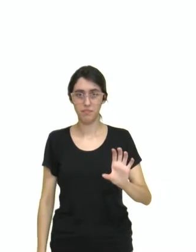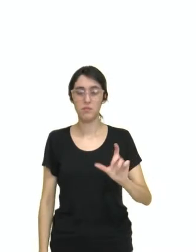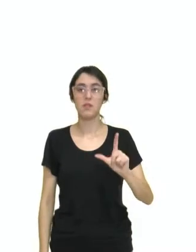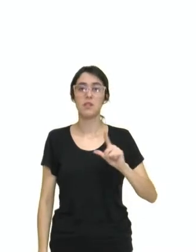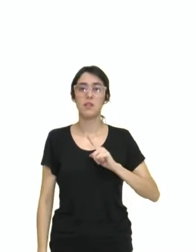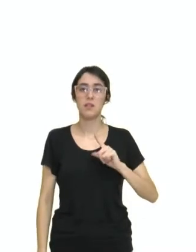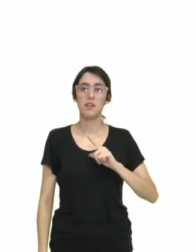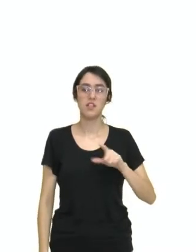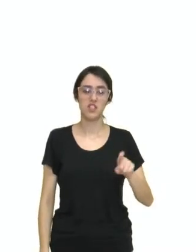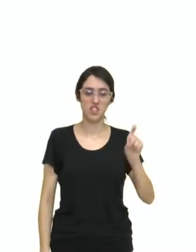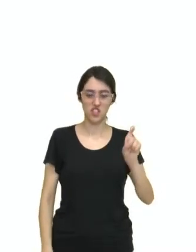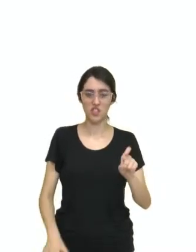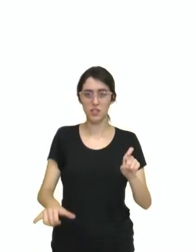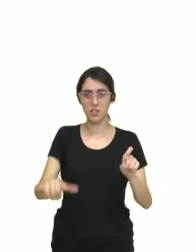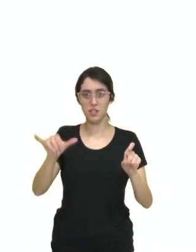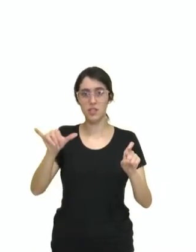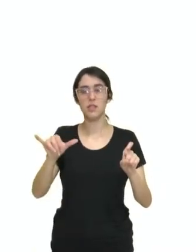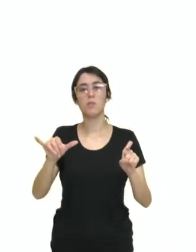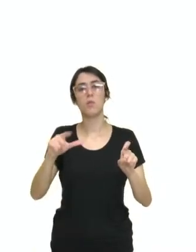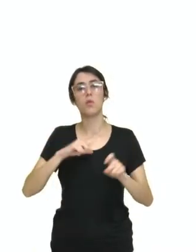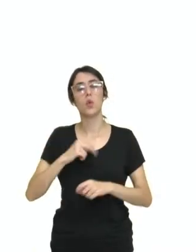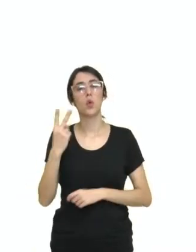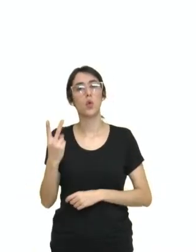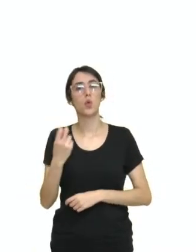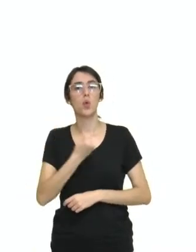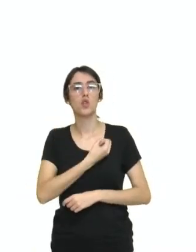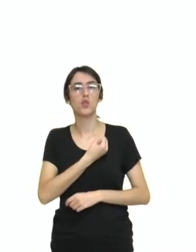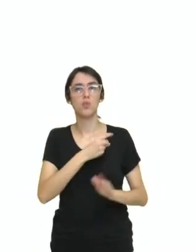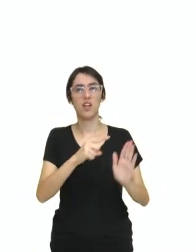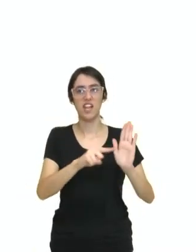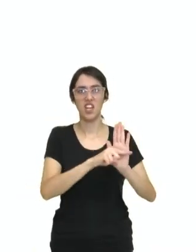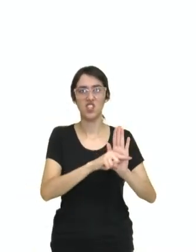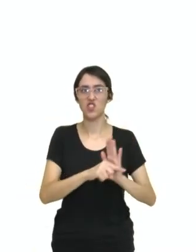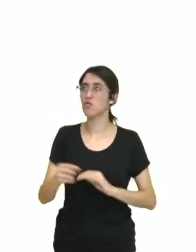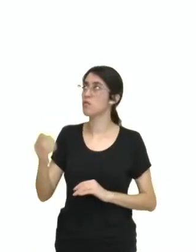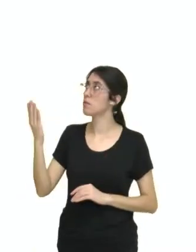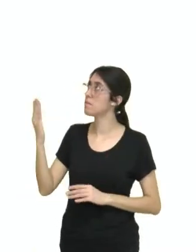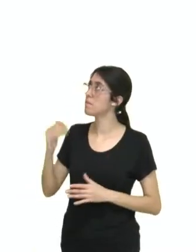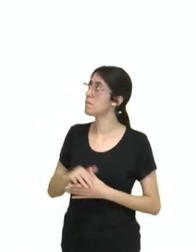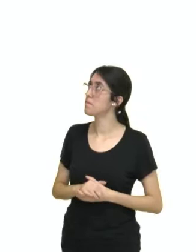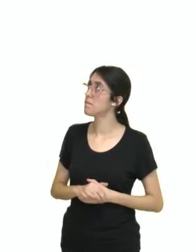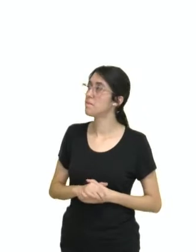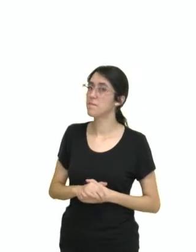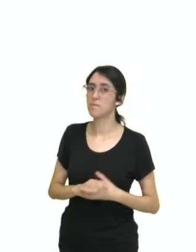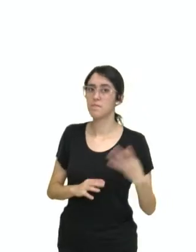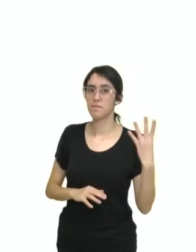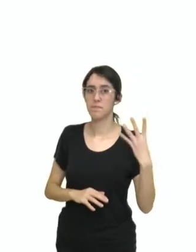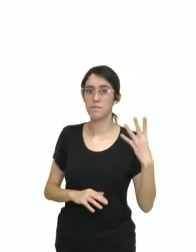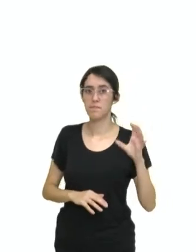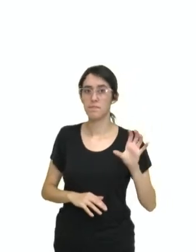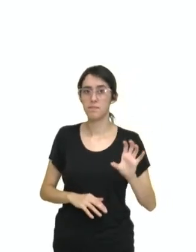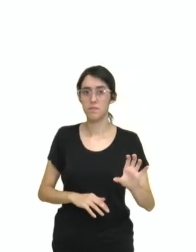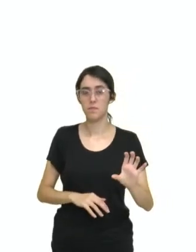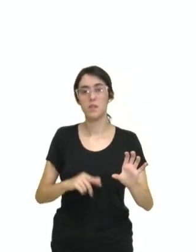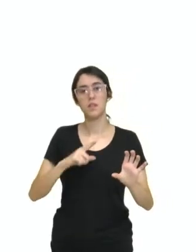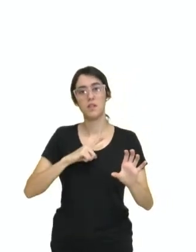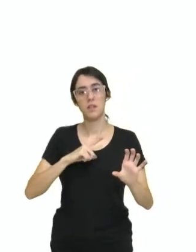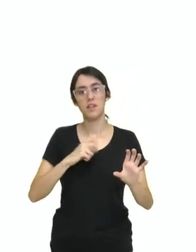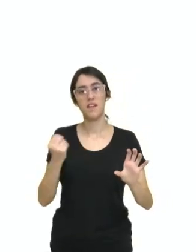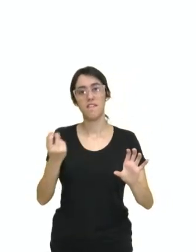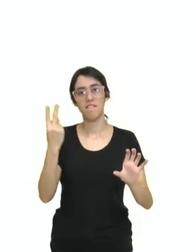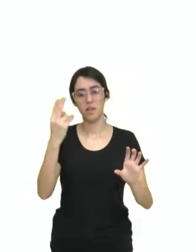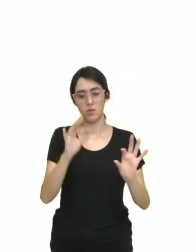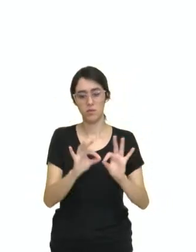ordenado xy é composto por dois números negativos. Aqui no quarto quadrante, está aqui, ó. O valor da abscissa